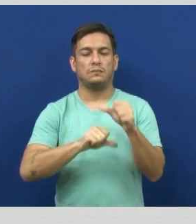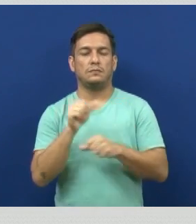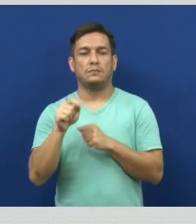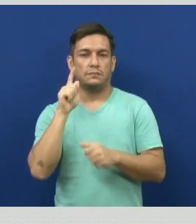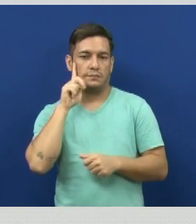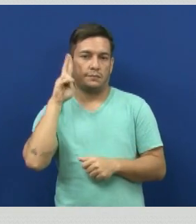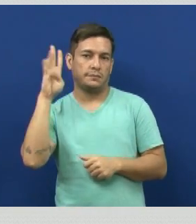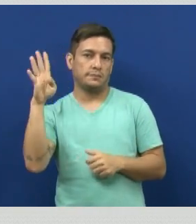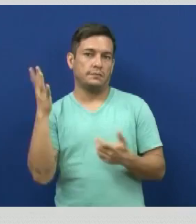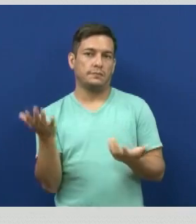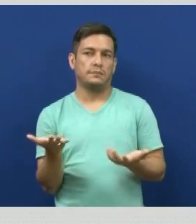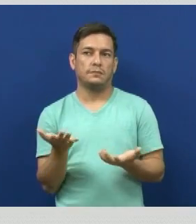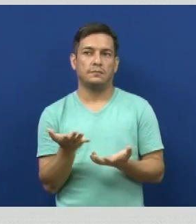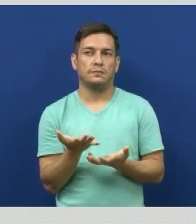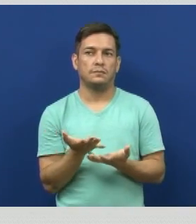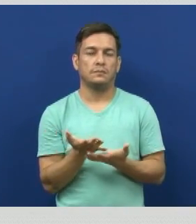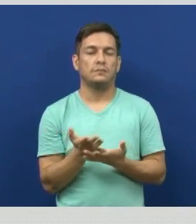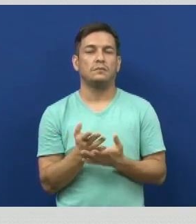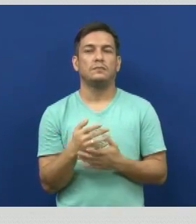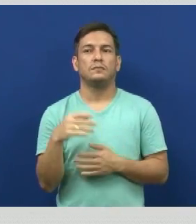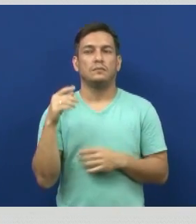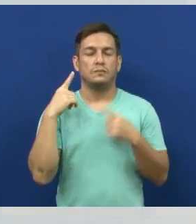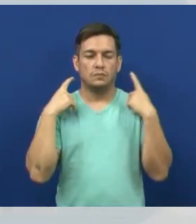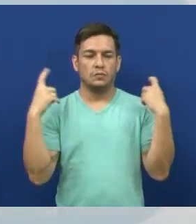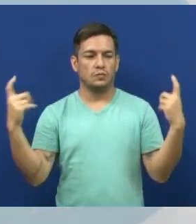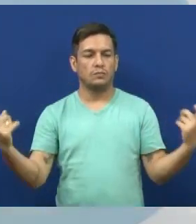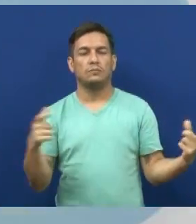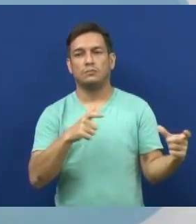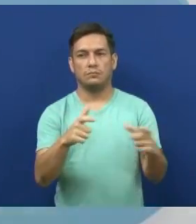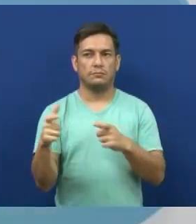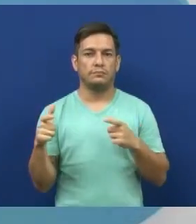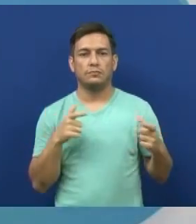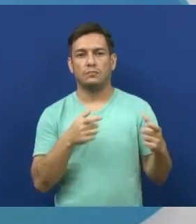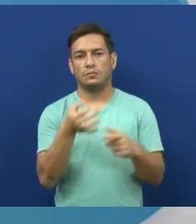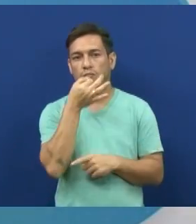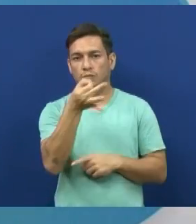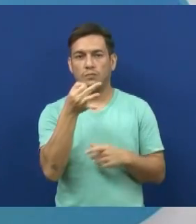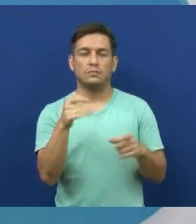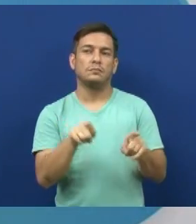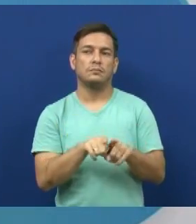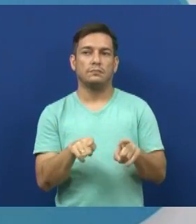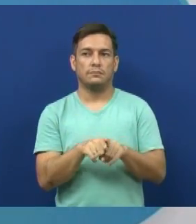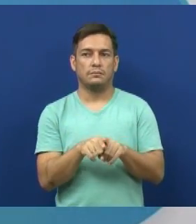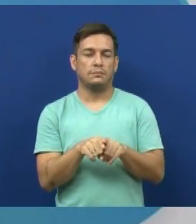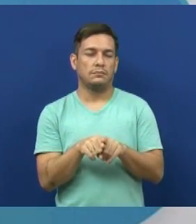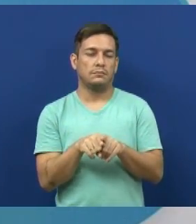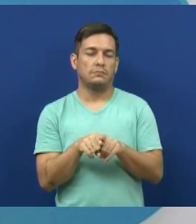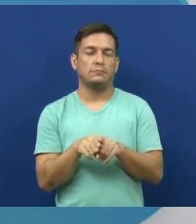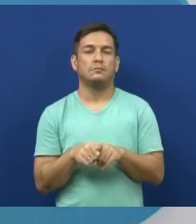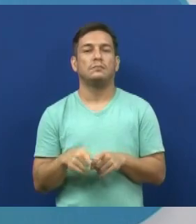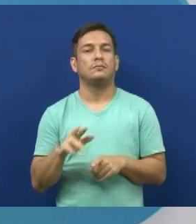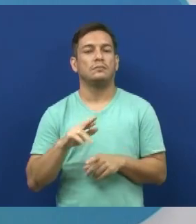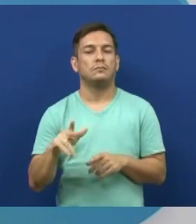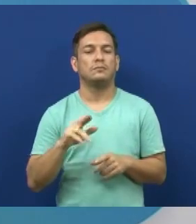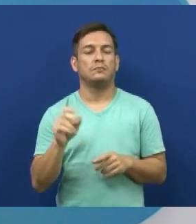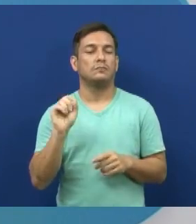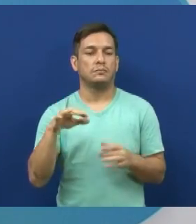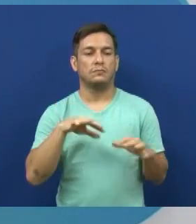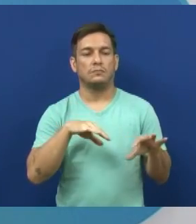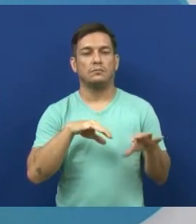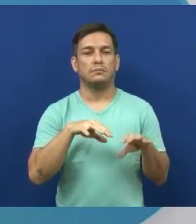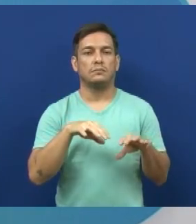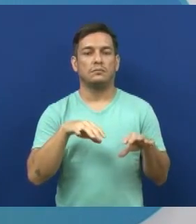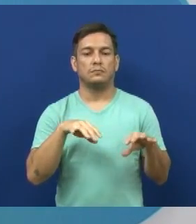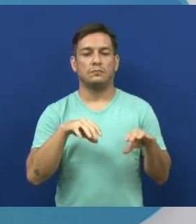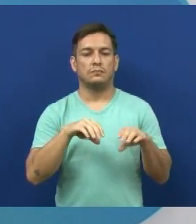dia a dia, né? Os sons dos lugares. Então, não é só na superfície terrestre.